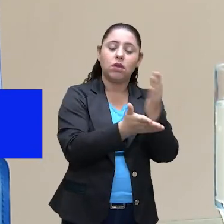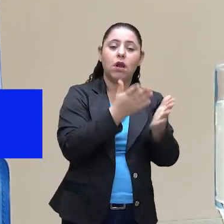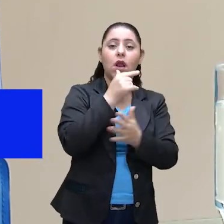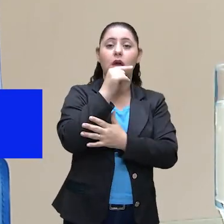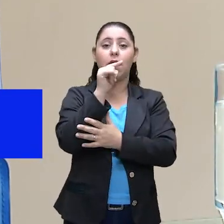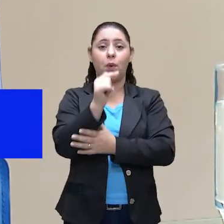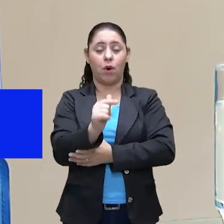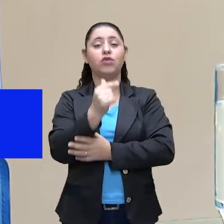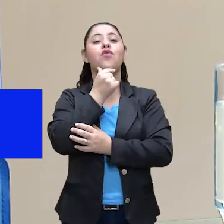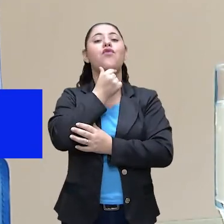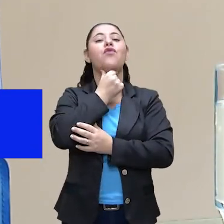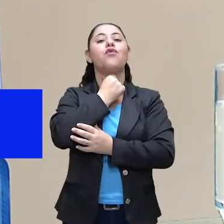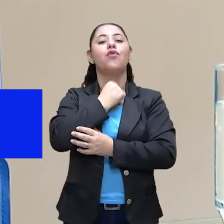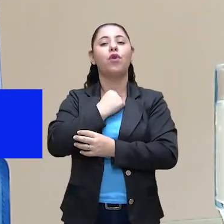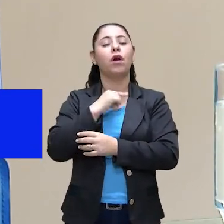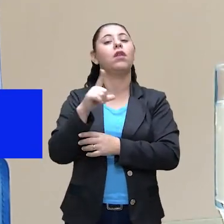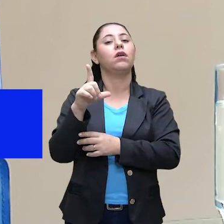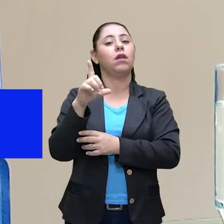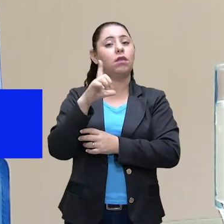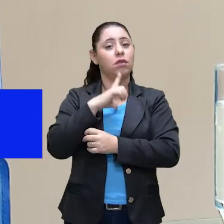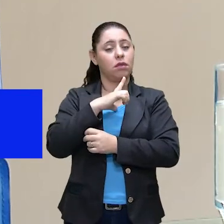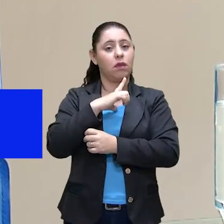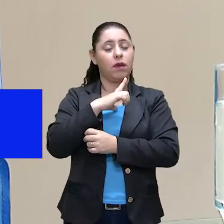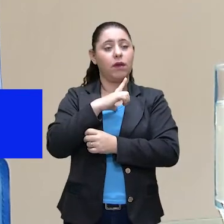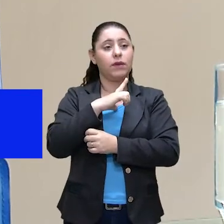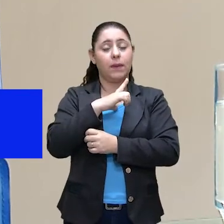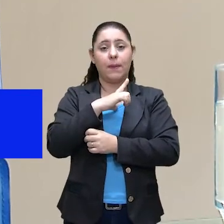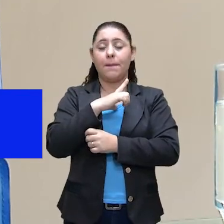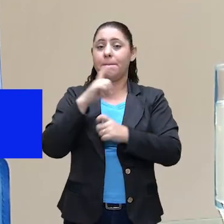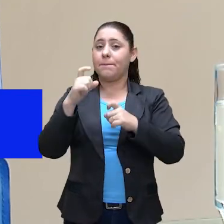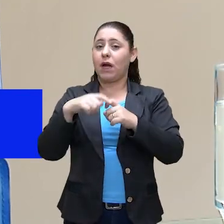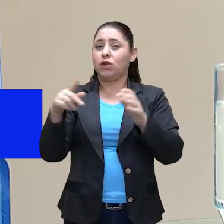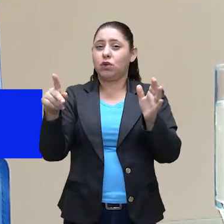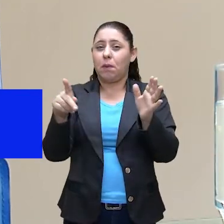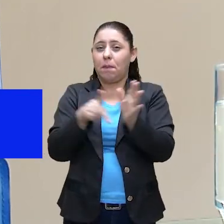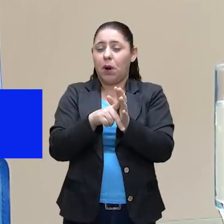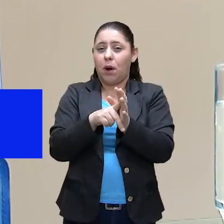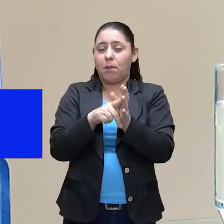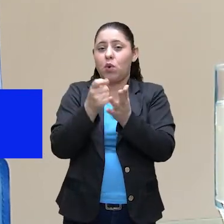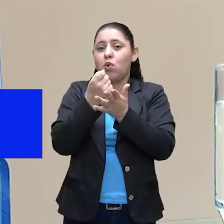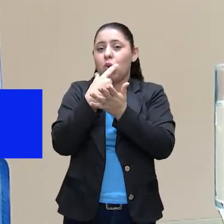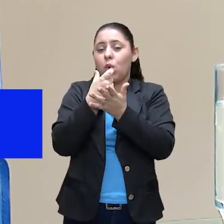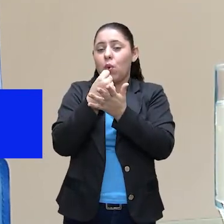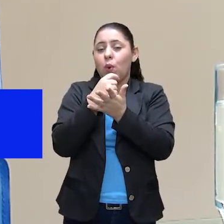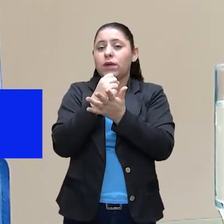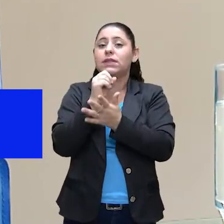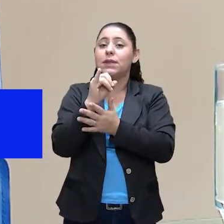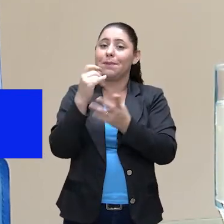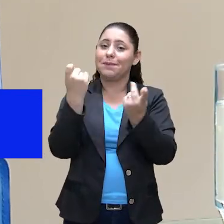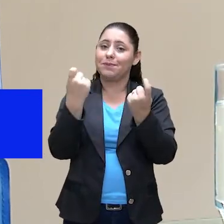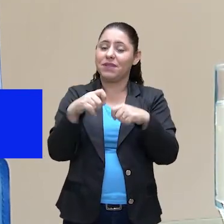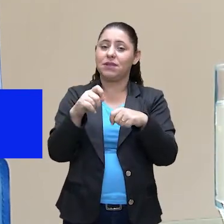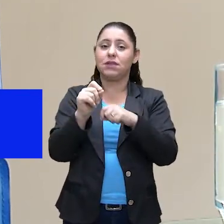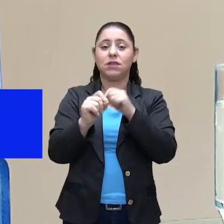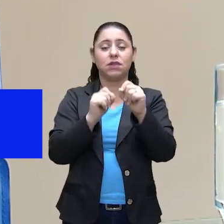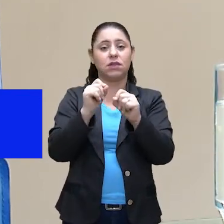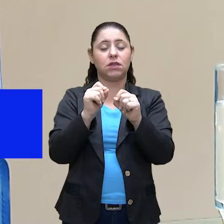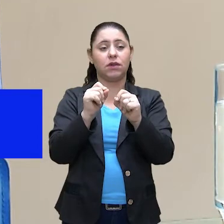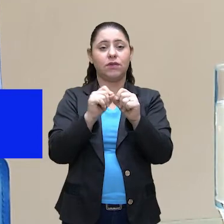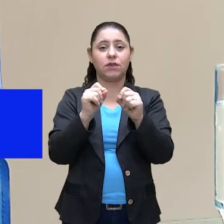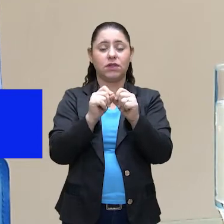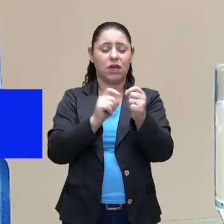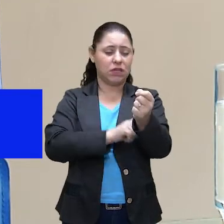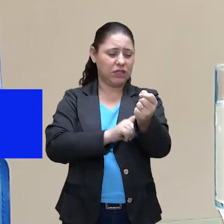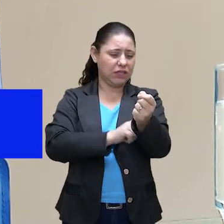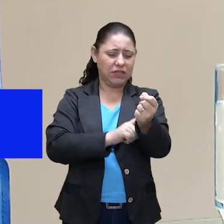o terapeuta da linguagem, que ele tenha o psiquiatra, que vai interferir com medicamentos